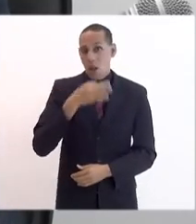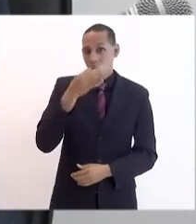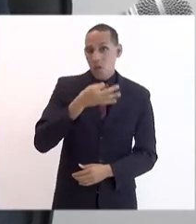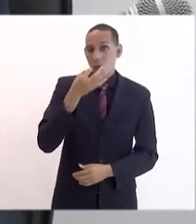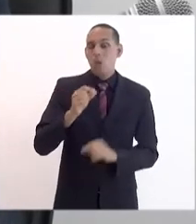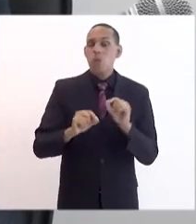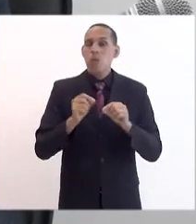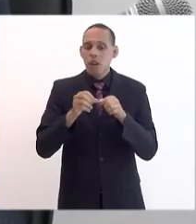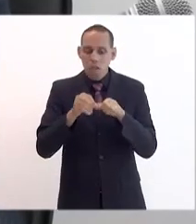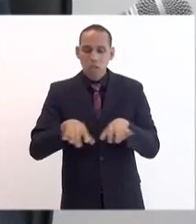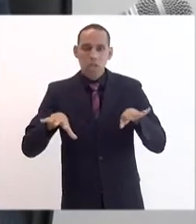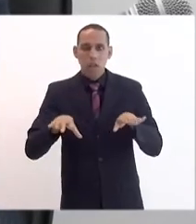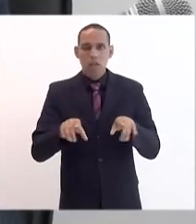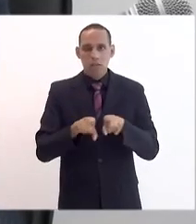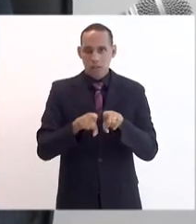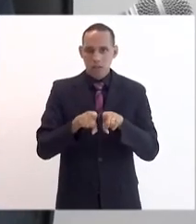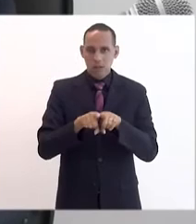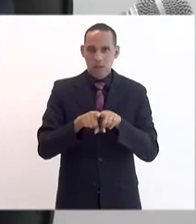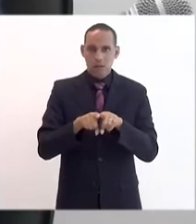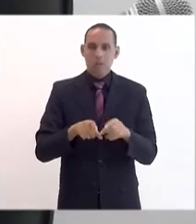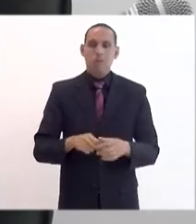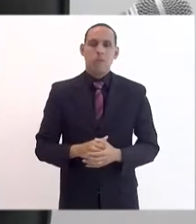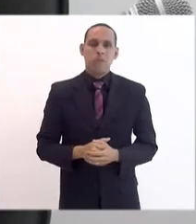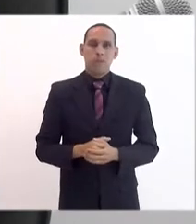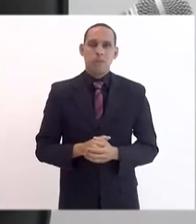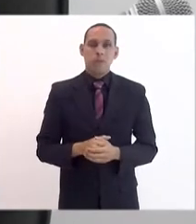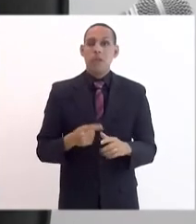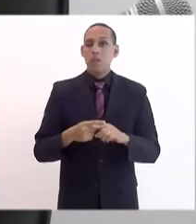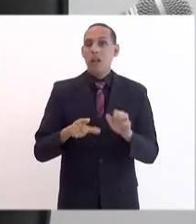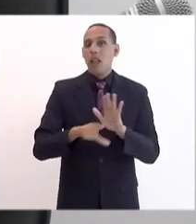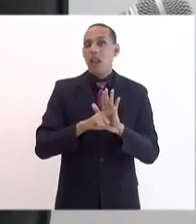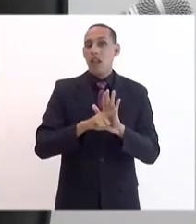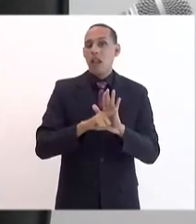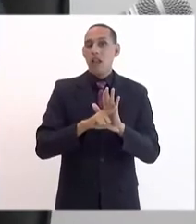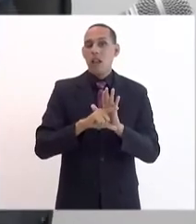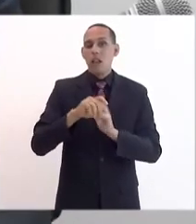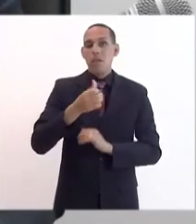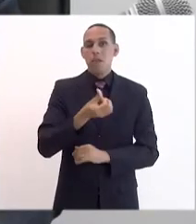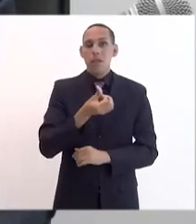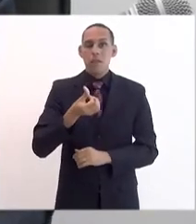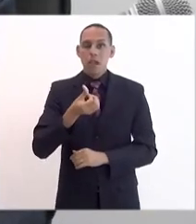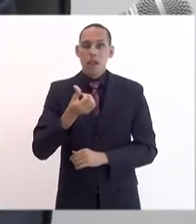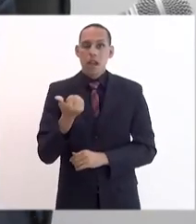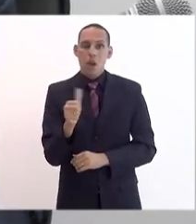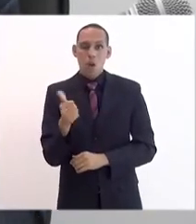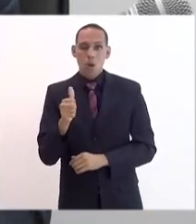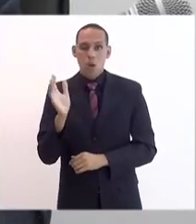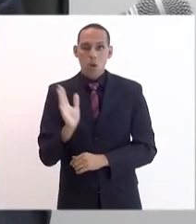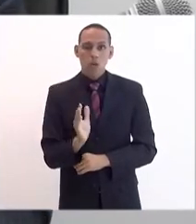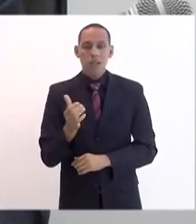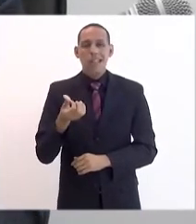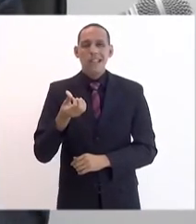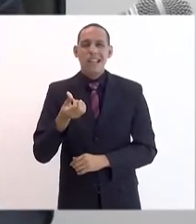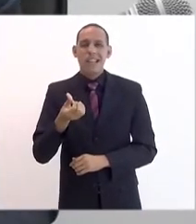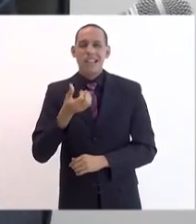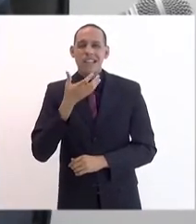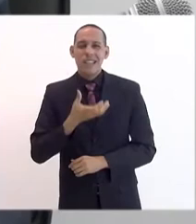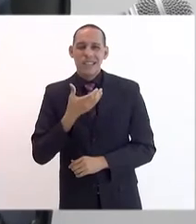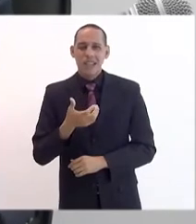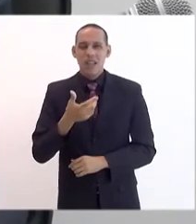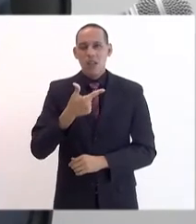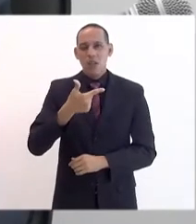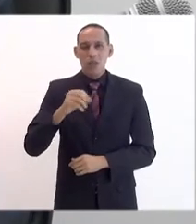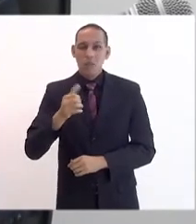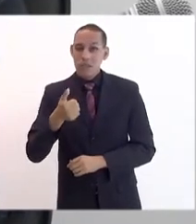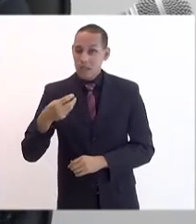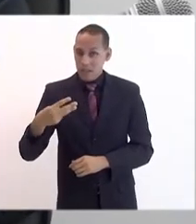pela prejudicabilidade por conta da lei 6611, de 6 de dezembro de 2013.